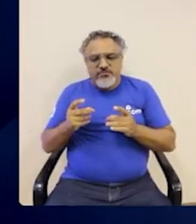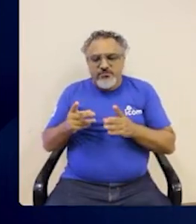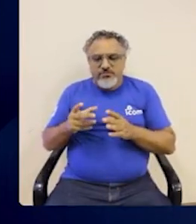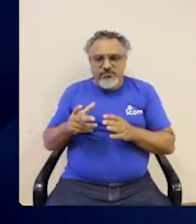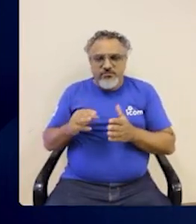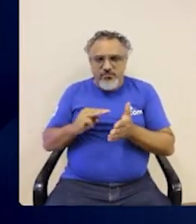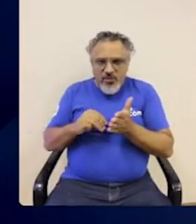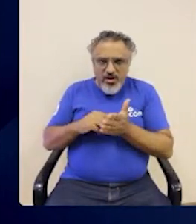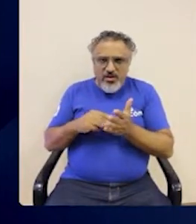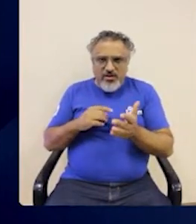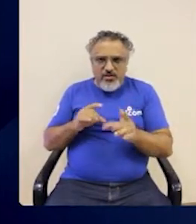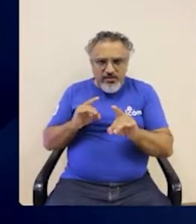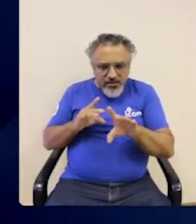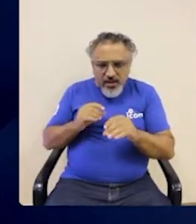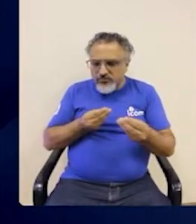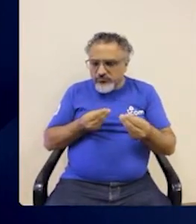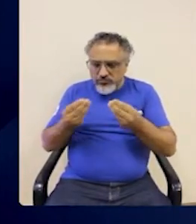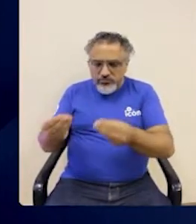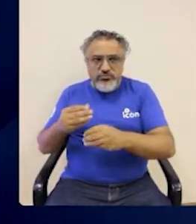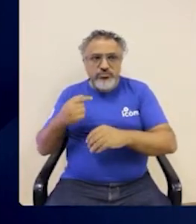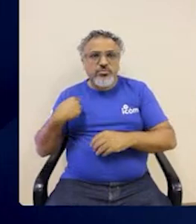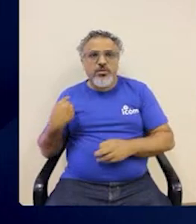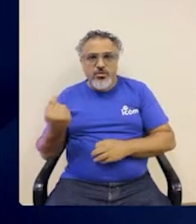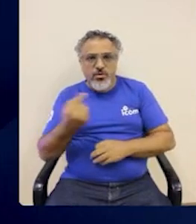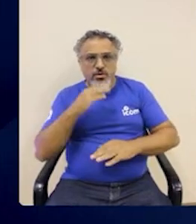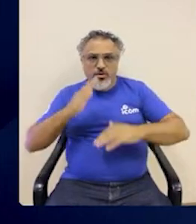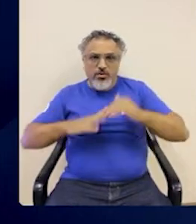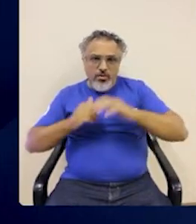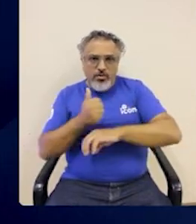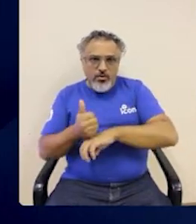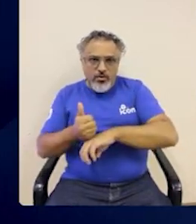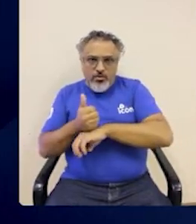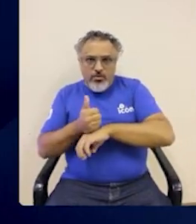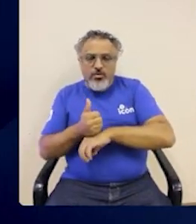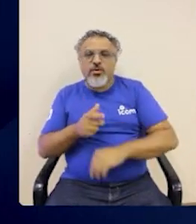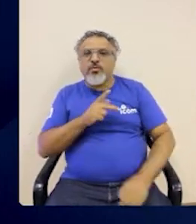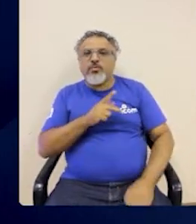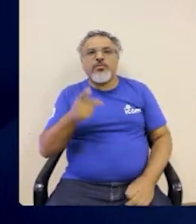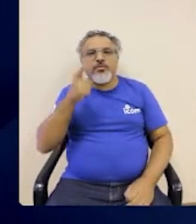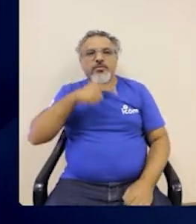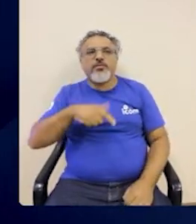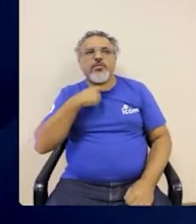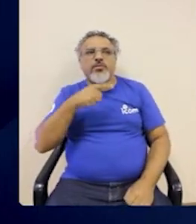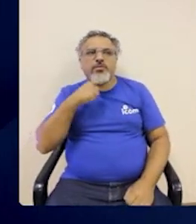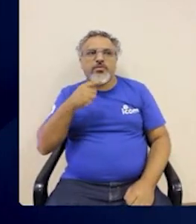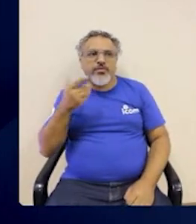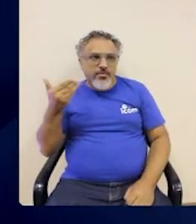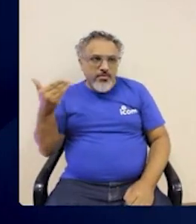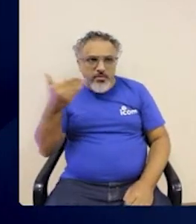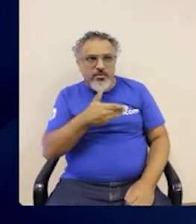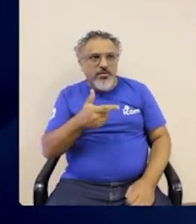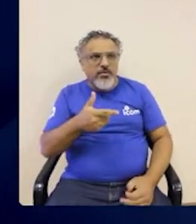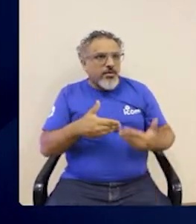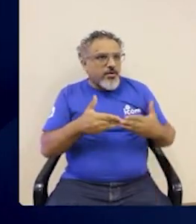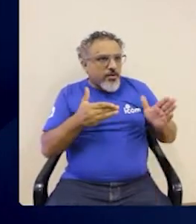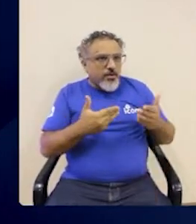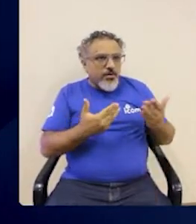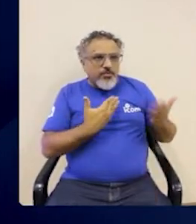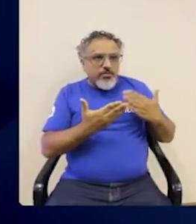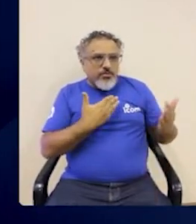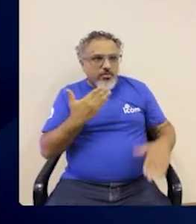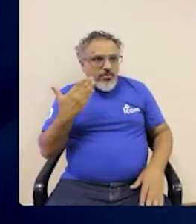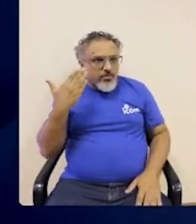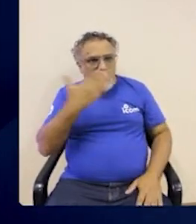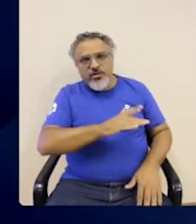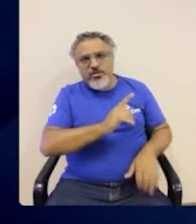estão ali dialogando com gestores, se a gente profissionais, se a gente docente também não conseguir ter essa abertura, não conseguir fazer esse diálogo direto